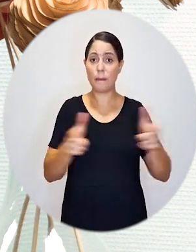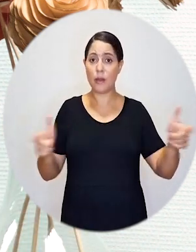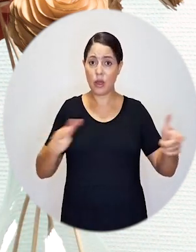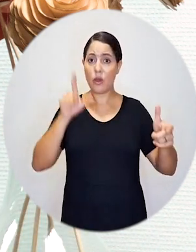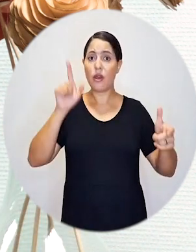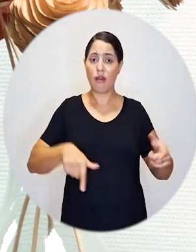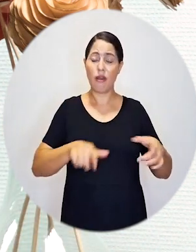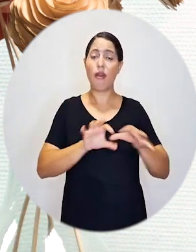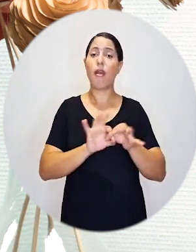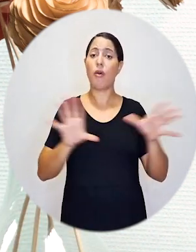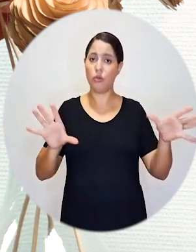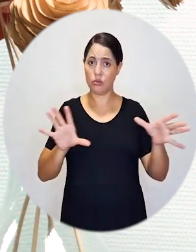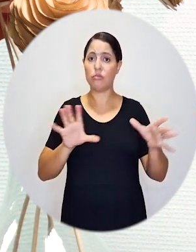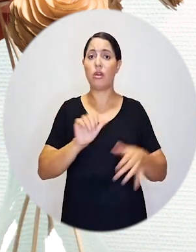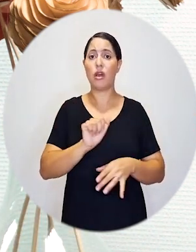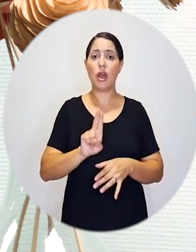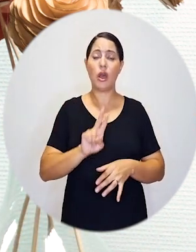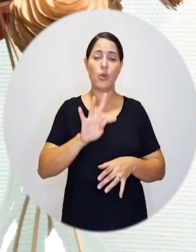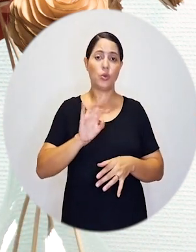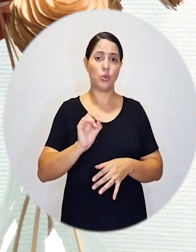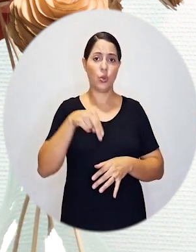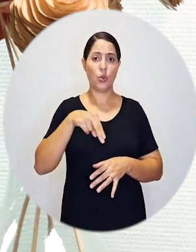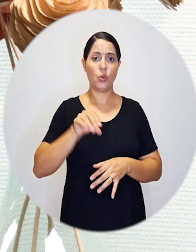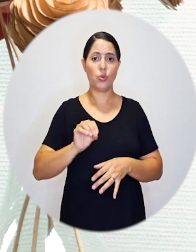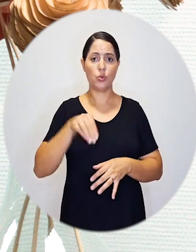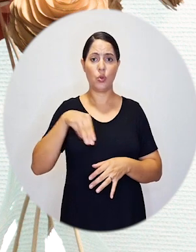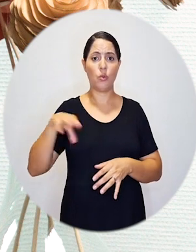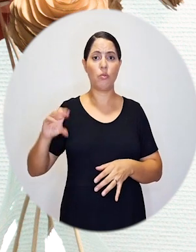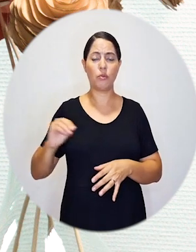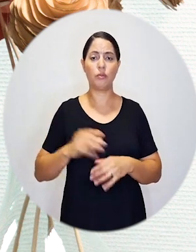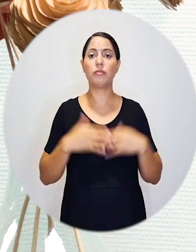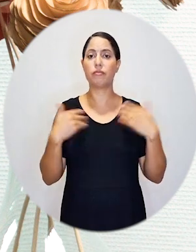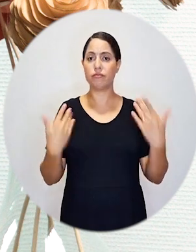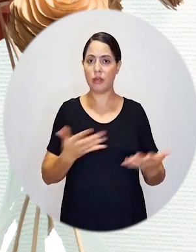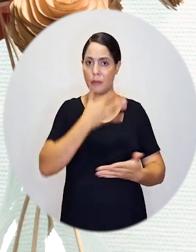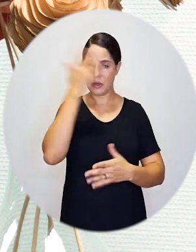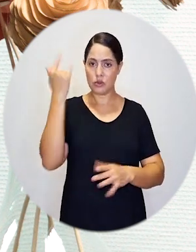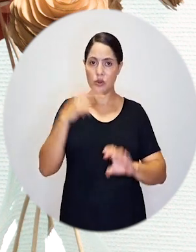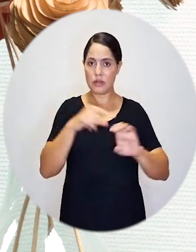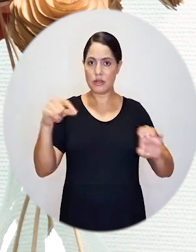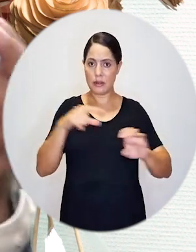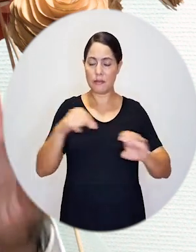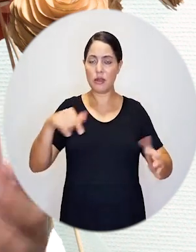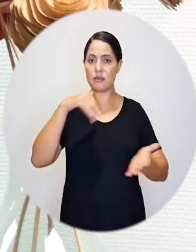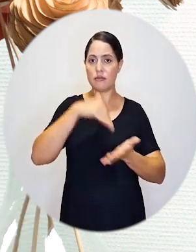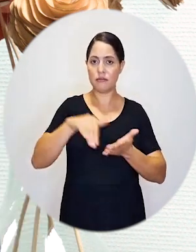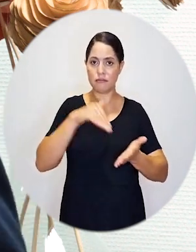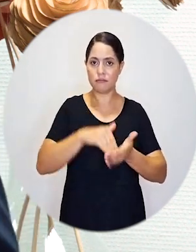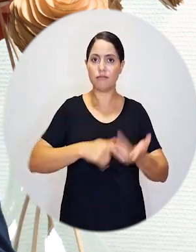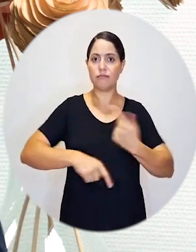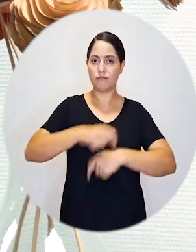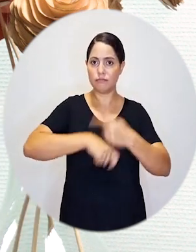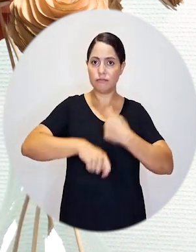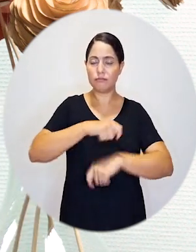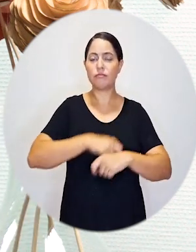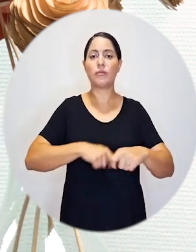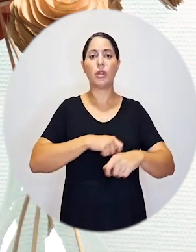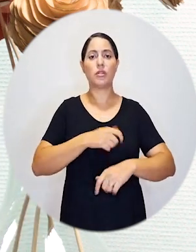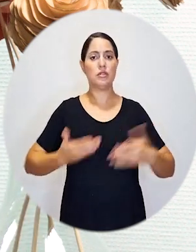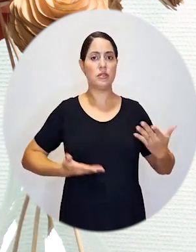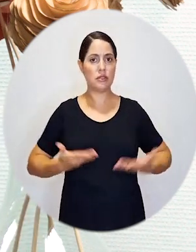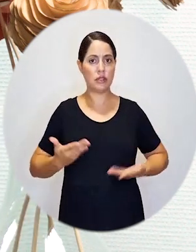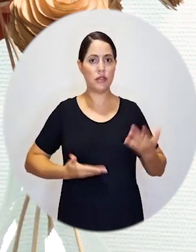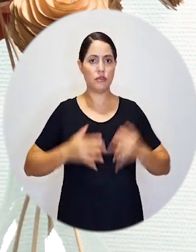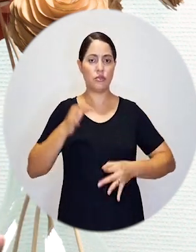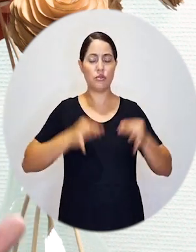parte da advocacia é formada por empresários que estruturam o seu negócio, que buscam oferecer um serviço jurídico à